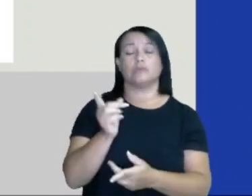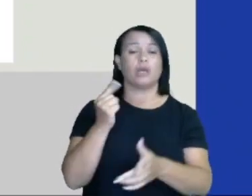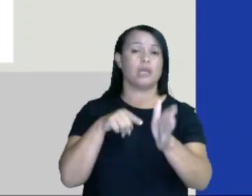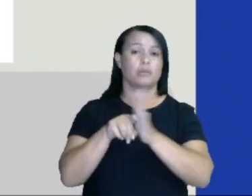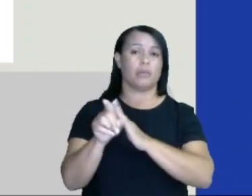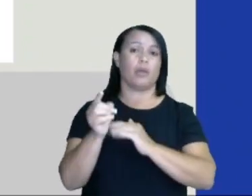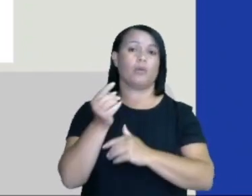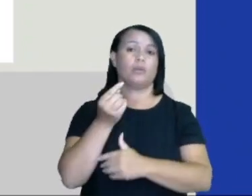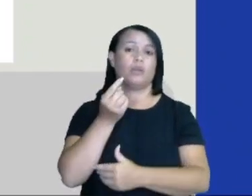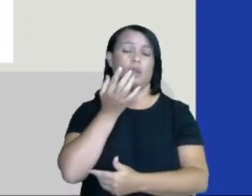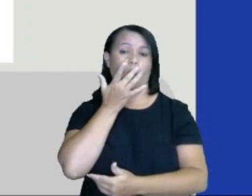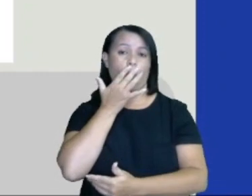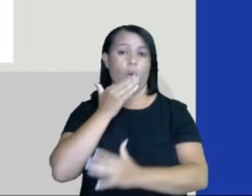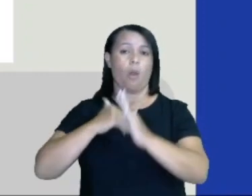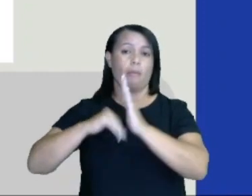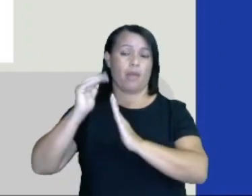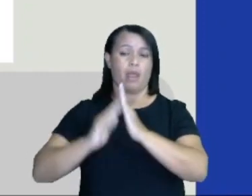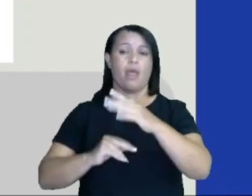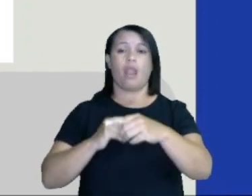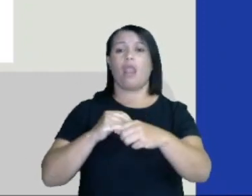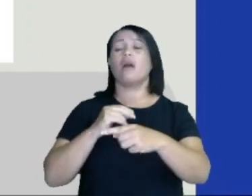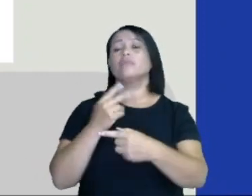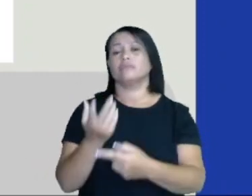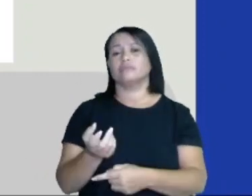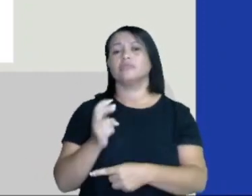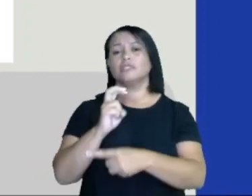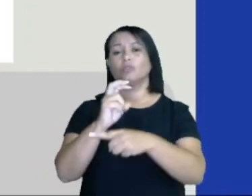questão amarela aqui, 5 décimos.